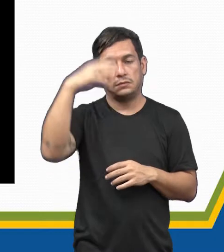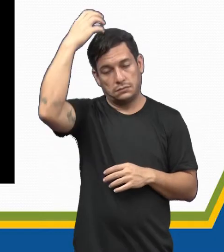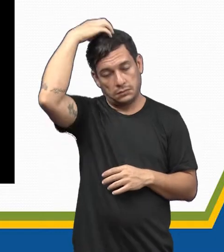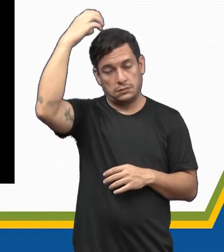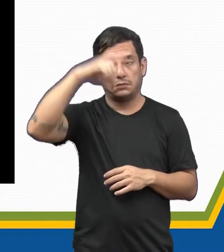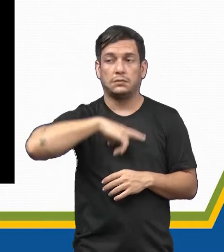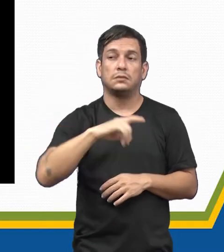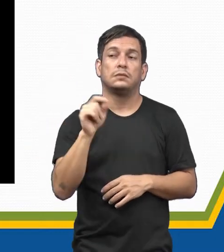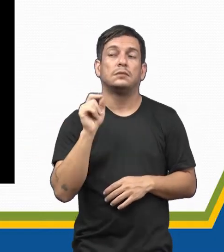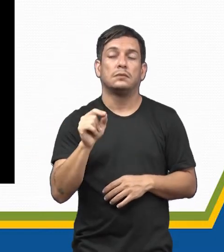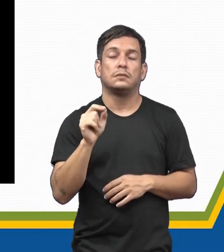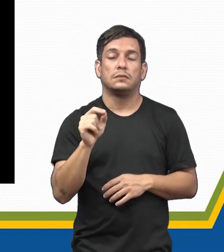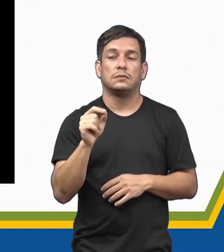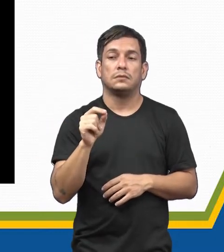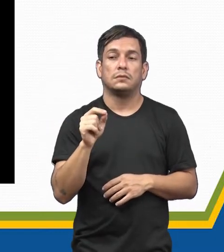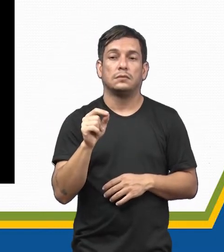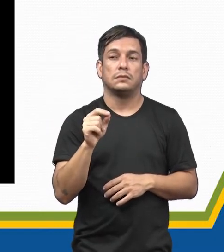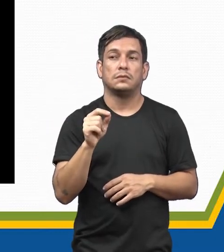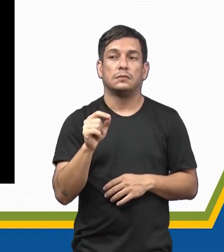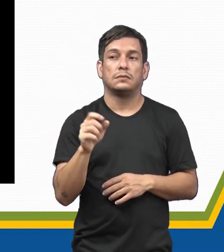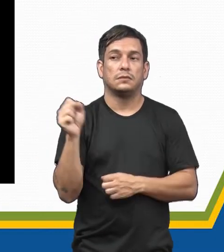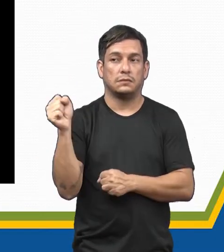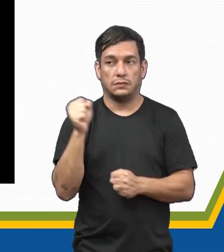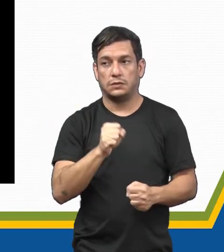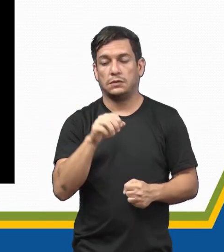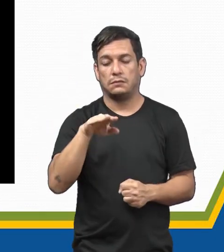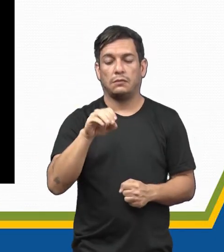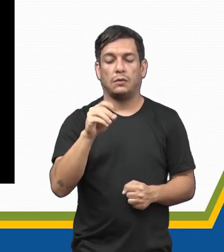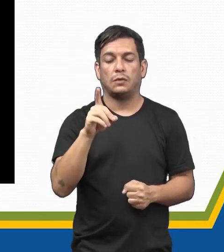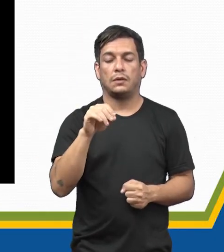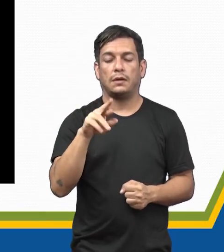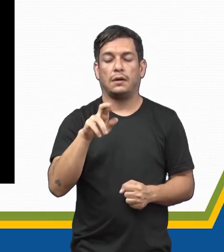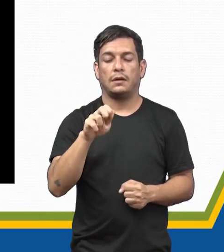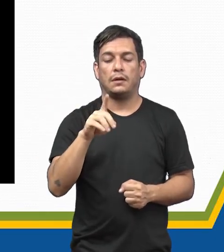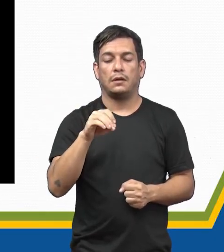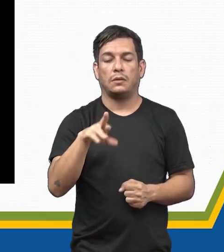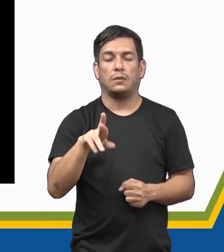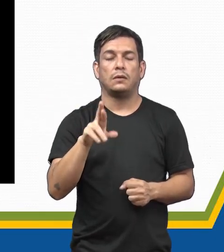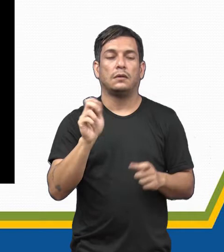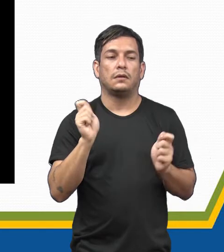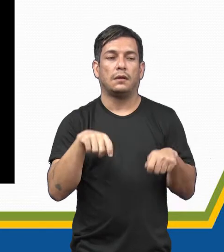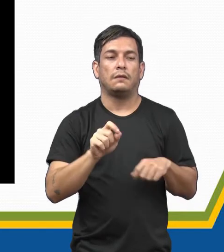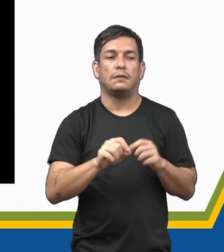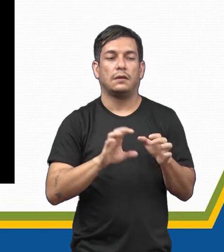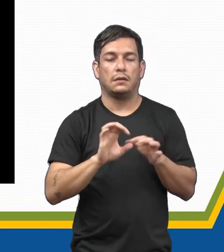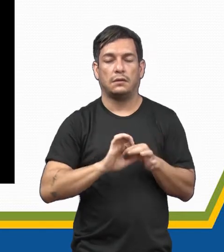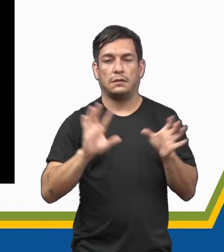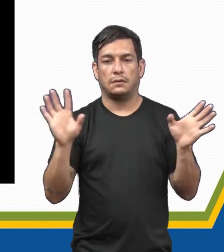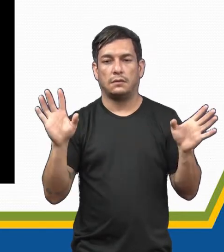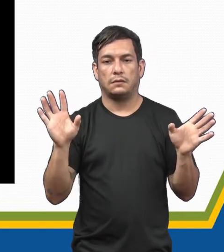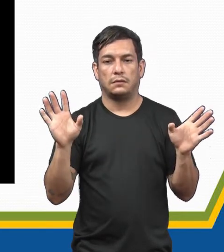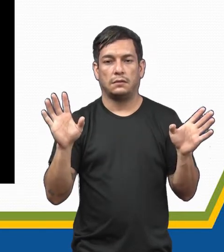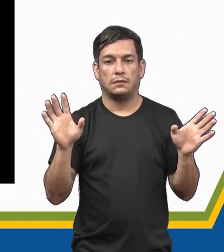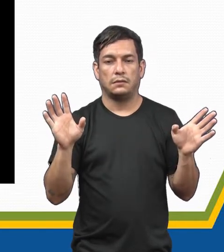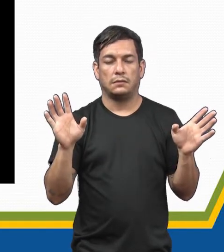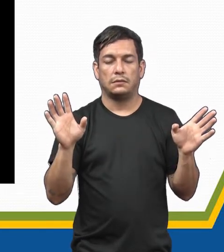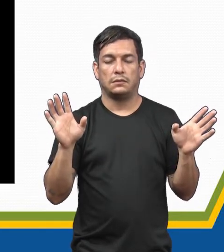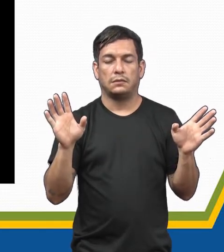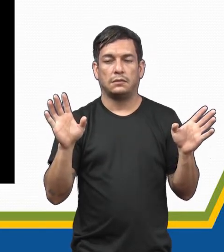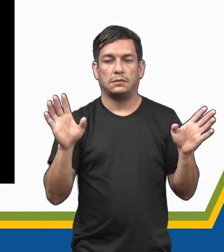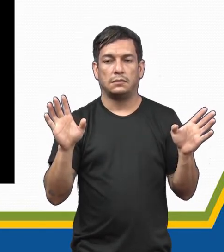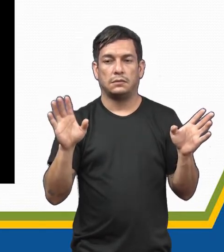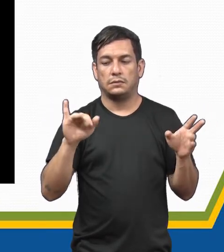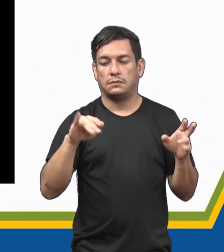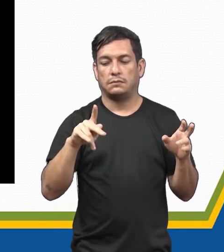temos aí o poder moderador, né, que dava total liberdade para a ação